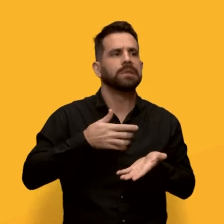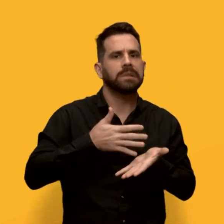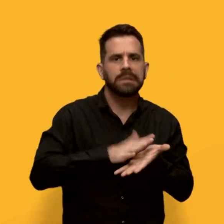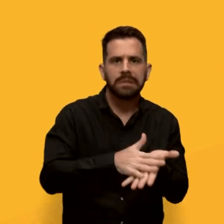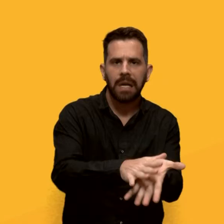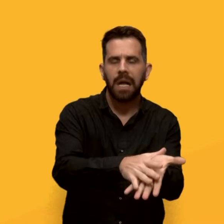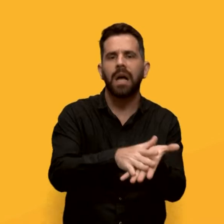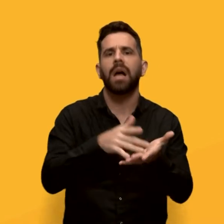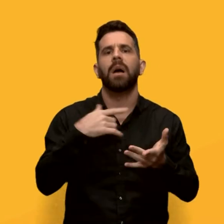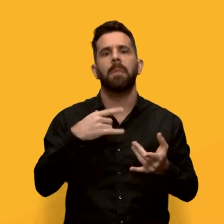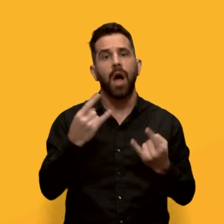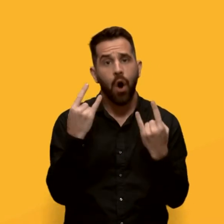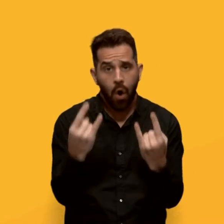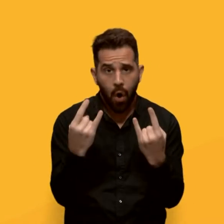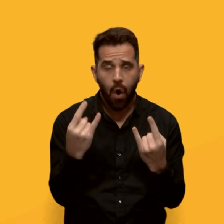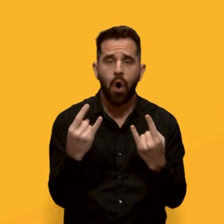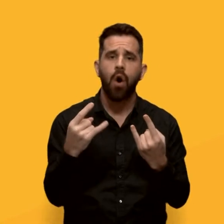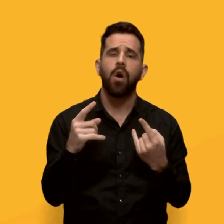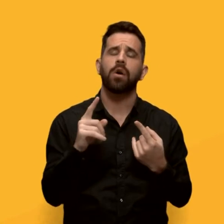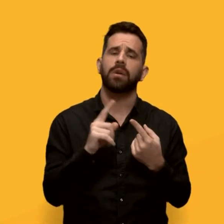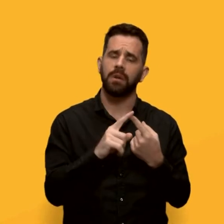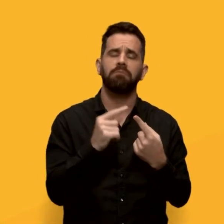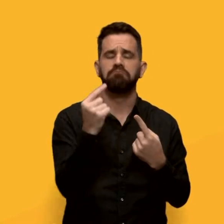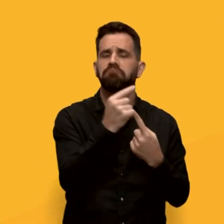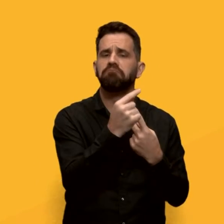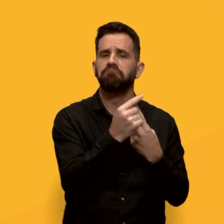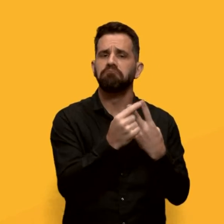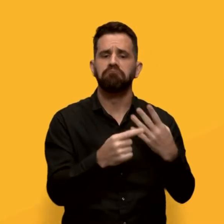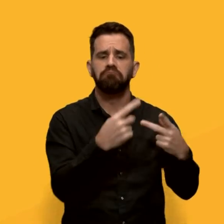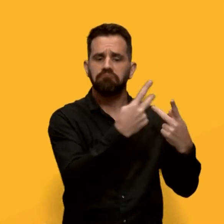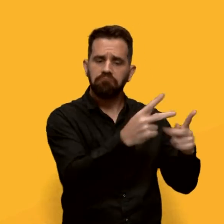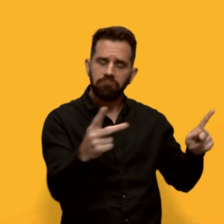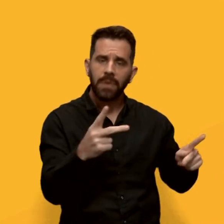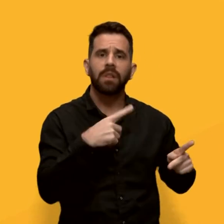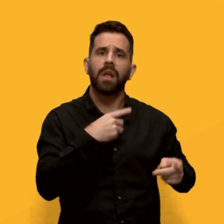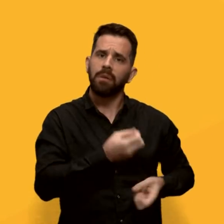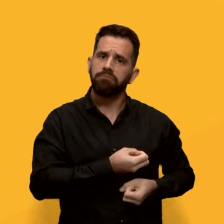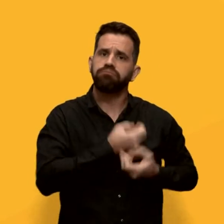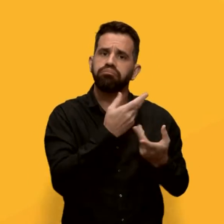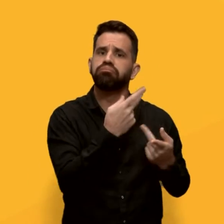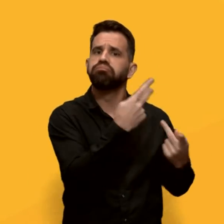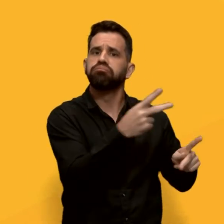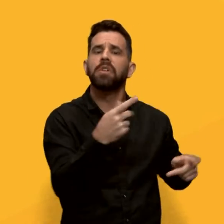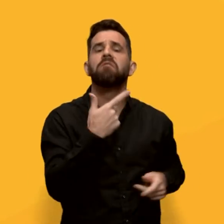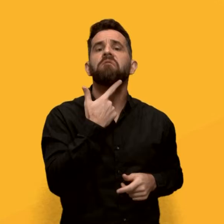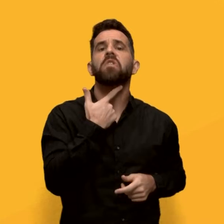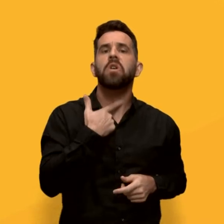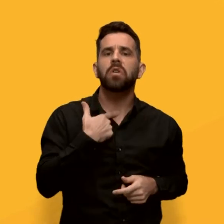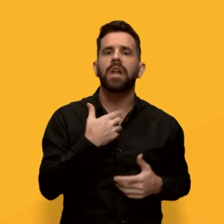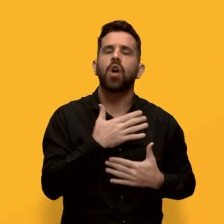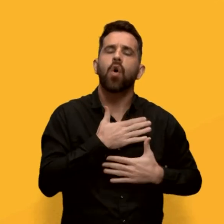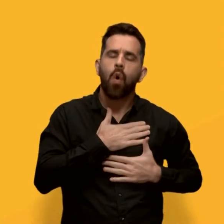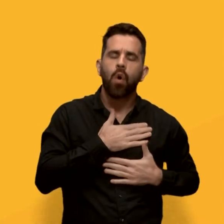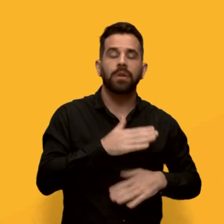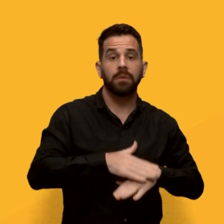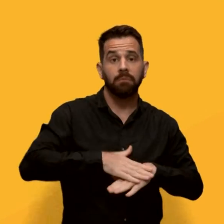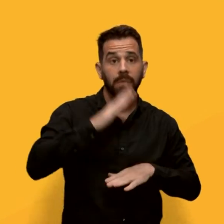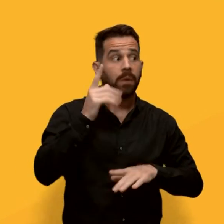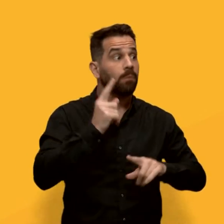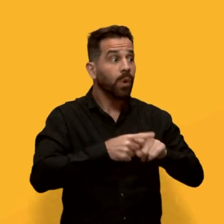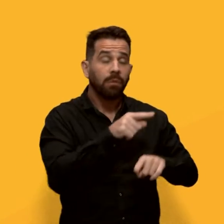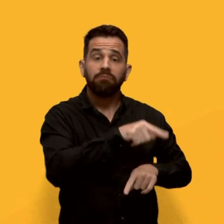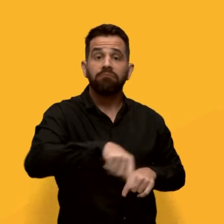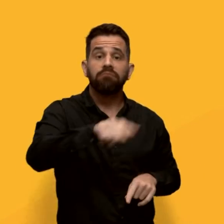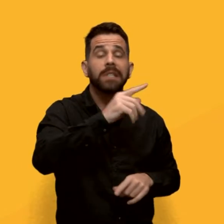trazem rock. Então, eles trazem várias expressões, e dentro dessas expressões, que foi o meio onde eles viveram, né, que